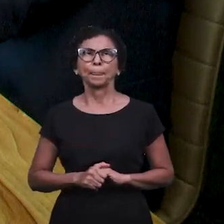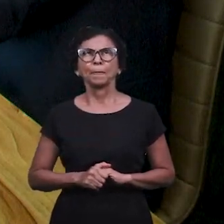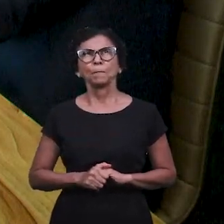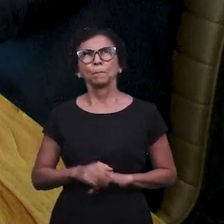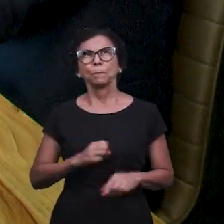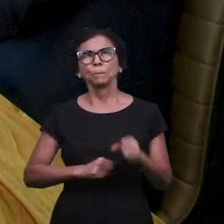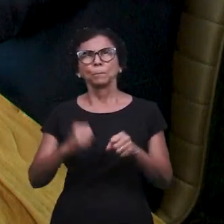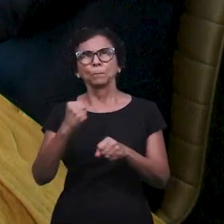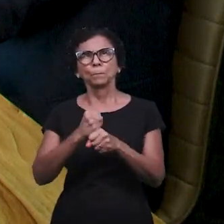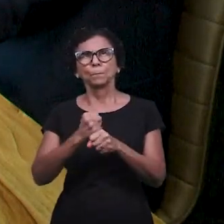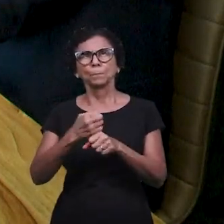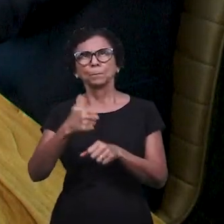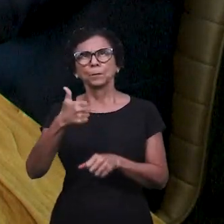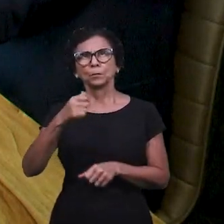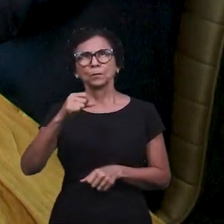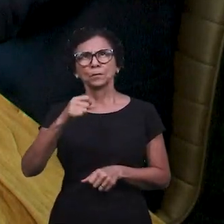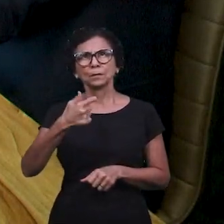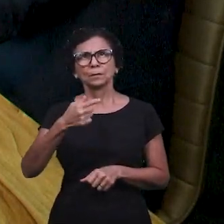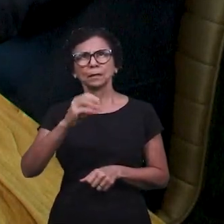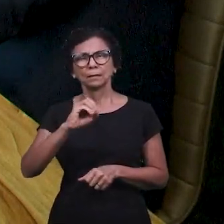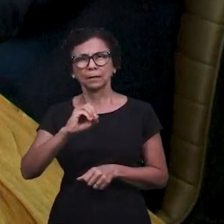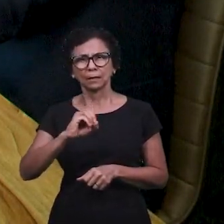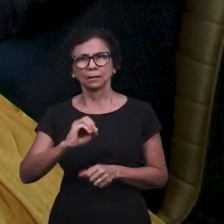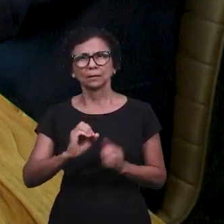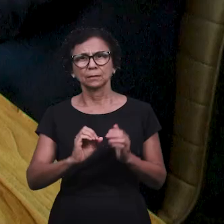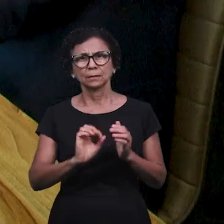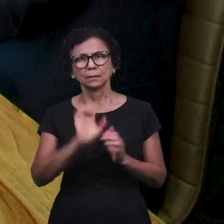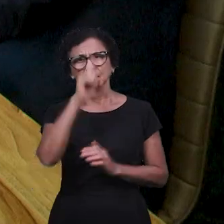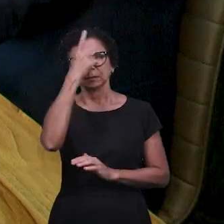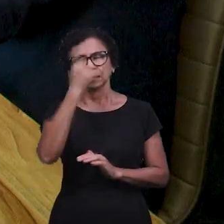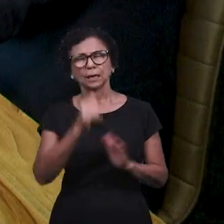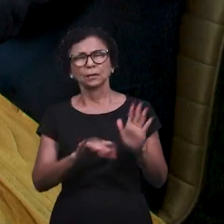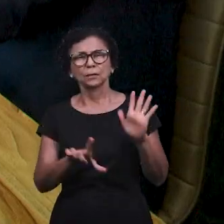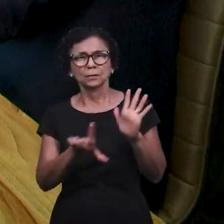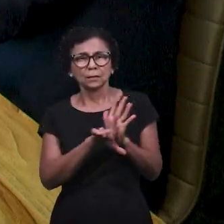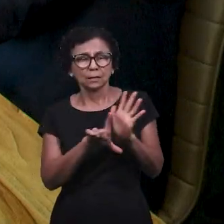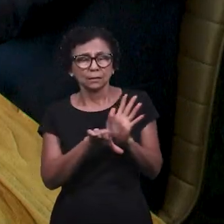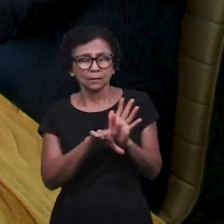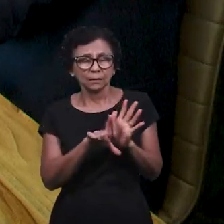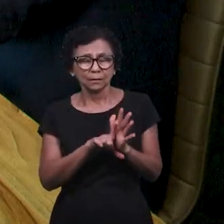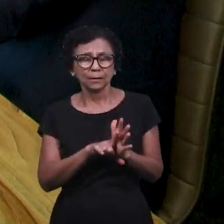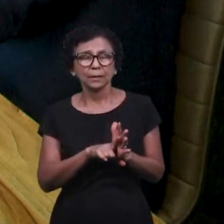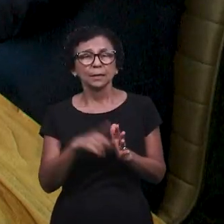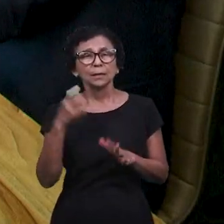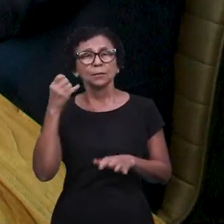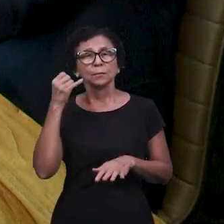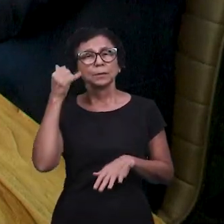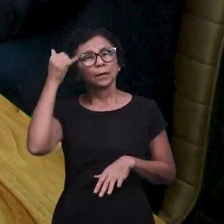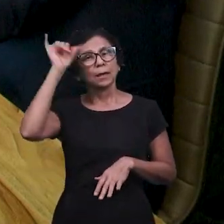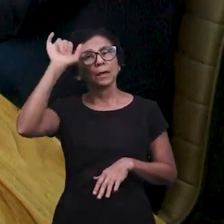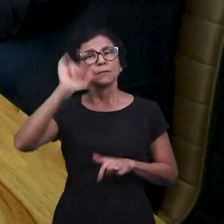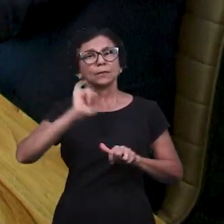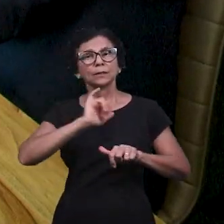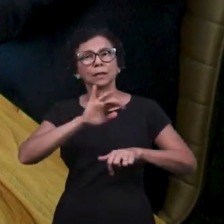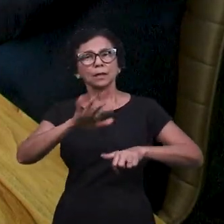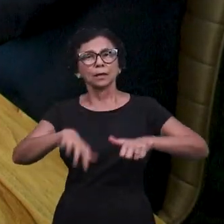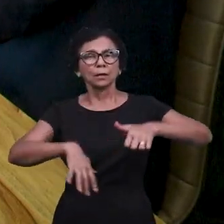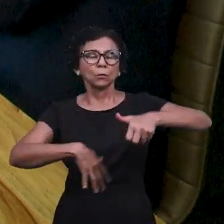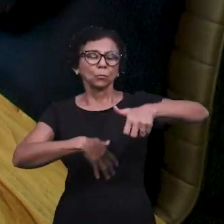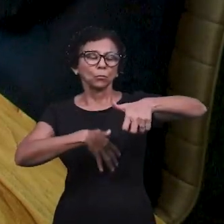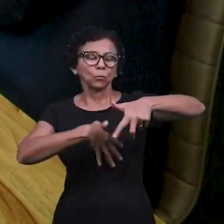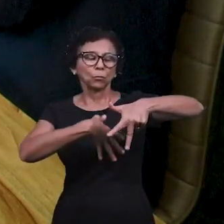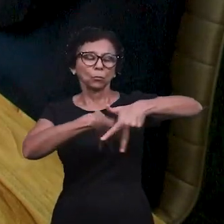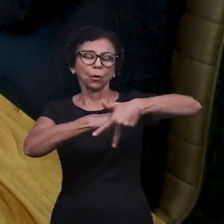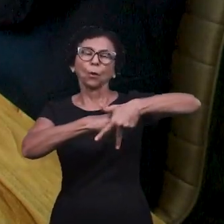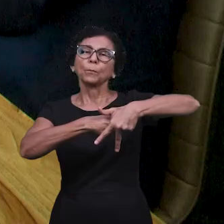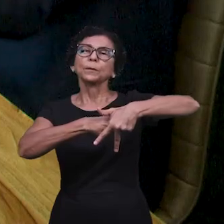para tentar coibir essas práticas e garantir a punição, inclusive, de empresas norte-americanas e internacionais, estrangeiras, que